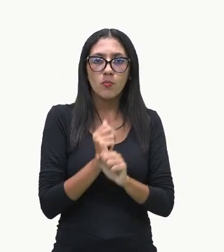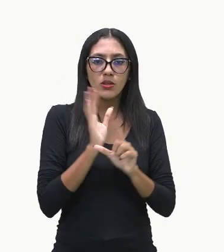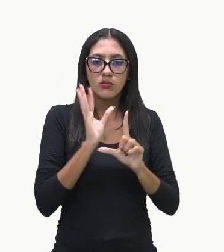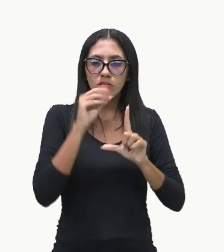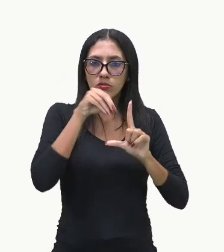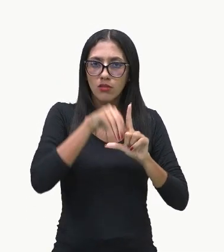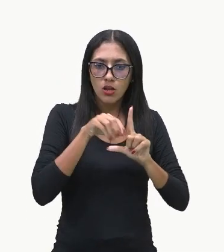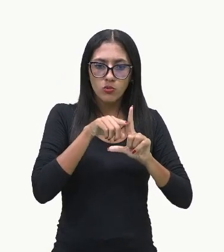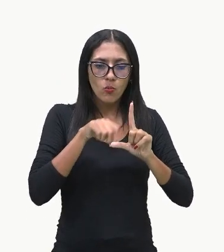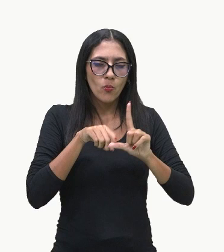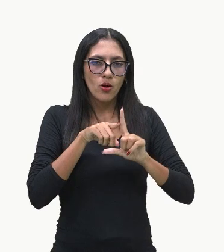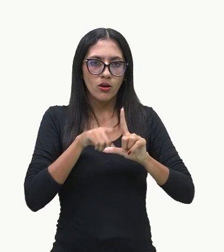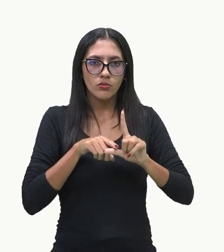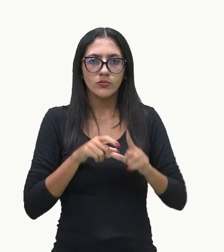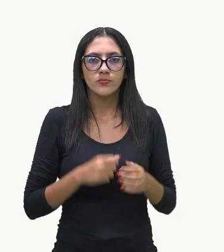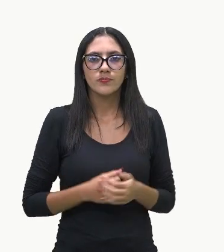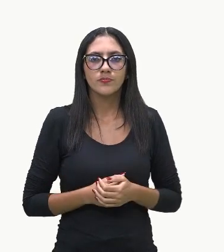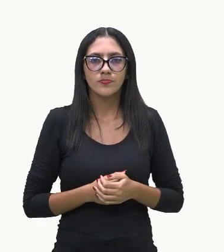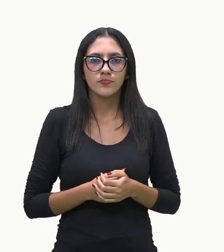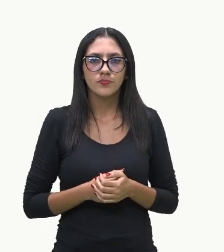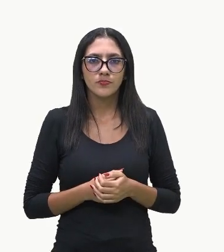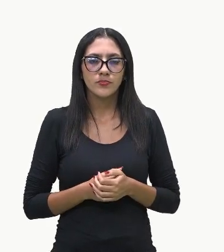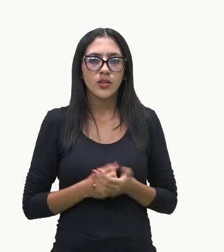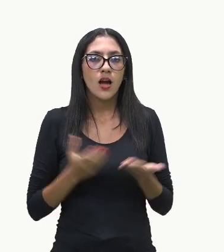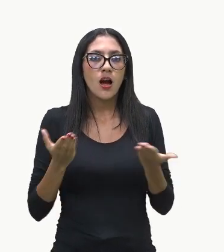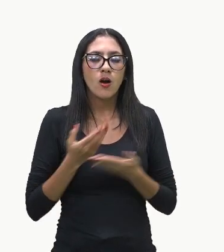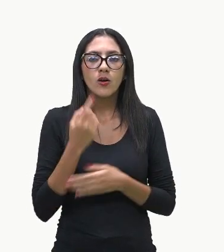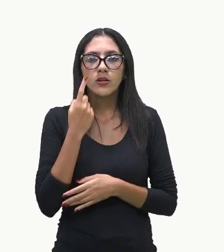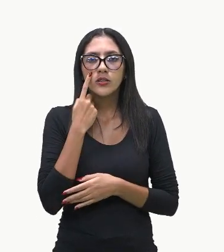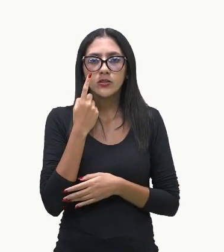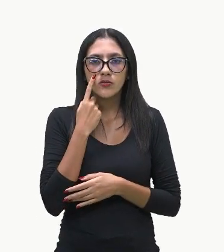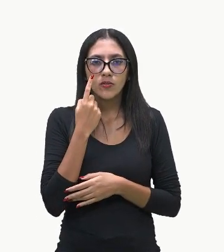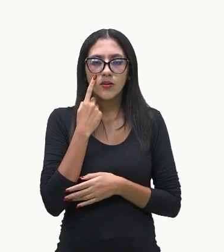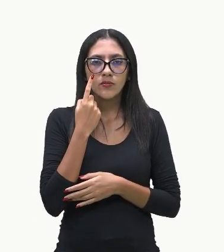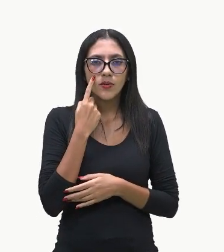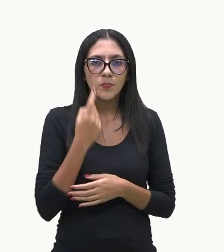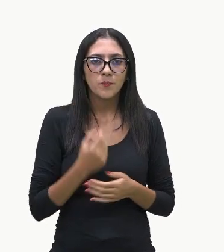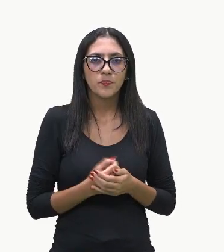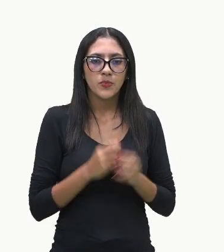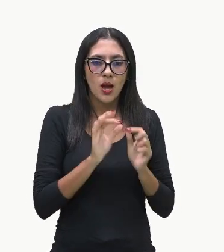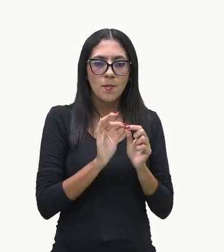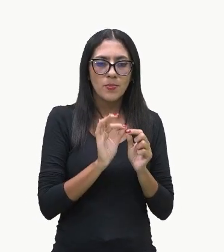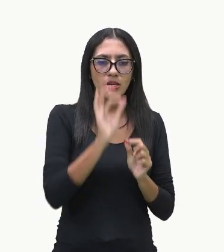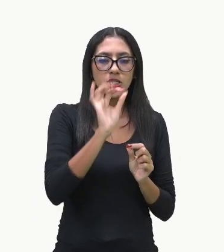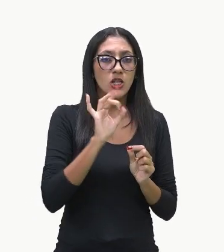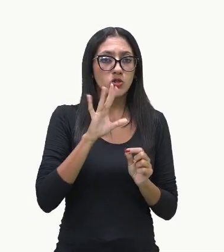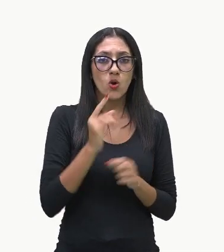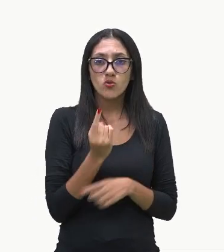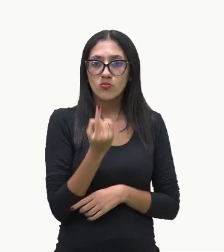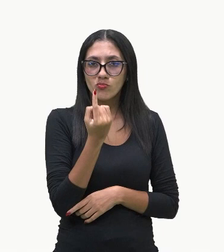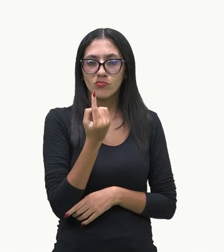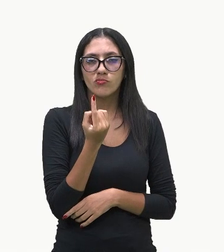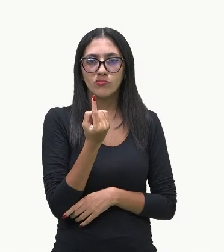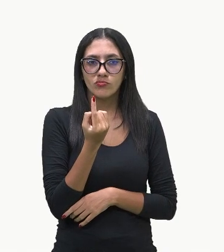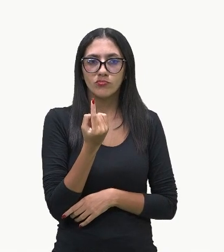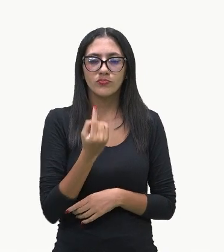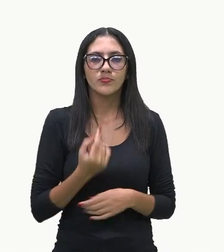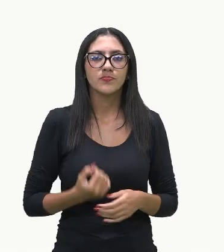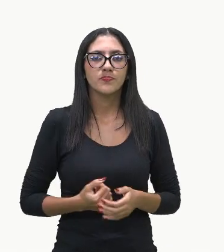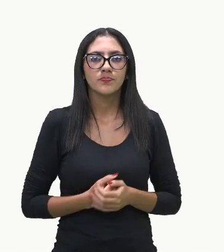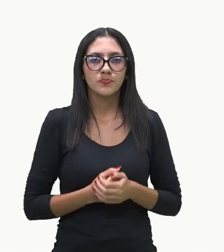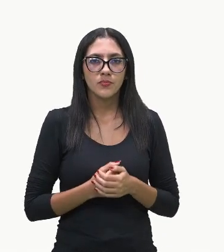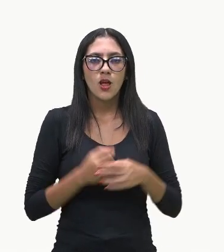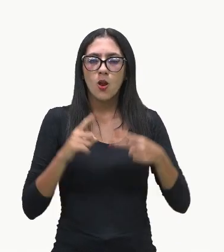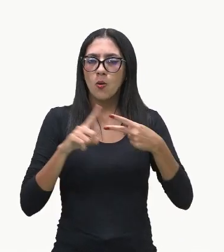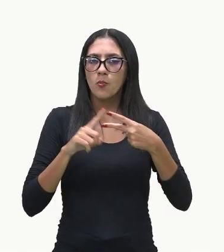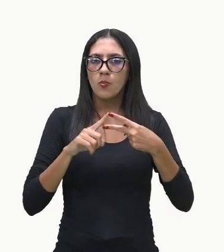nós vamos aprender a calcular a medida de um ângulo interno somente. Como? Para um polígono